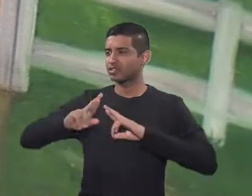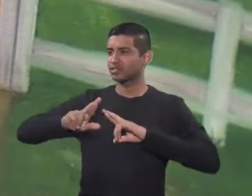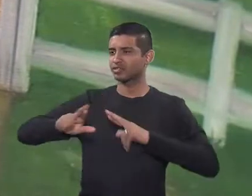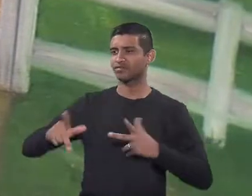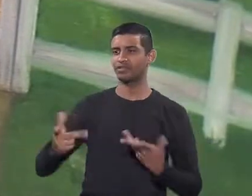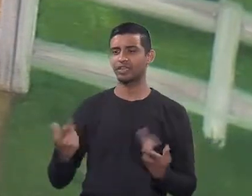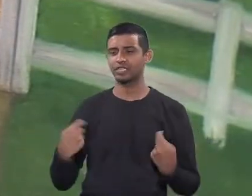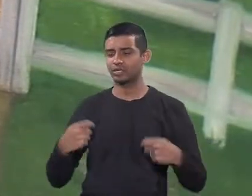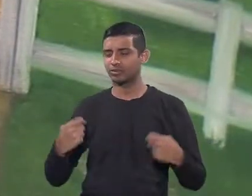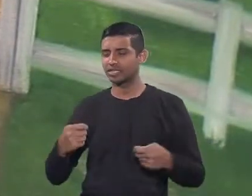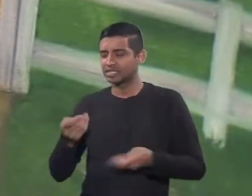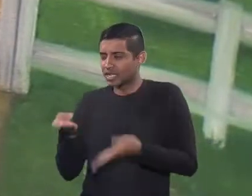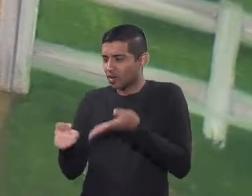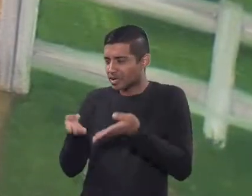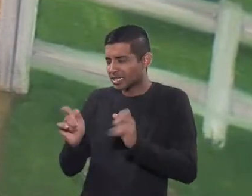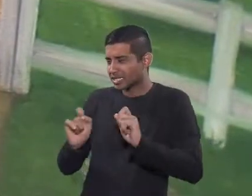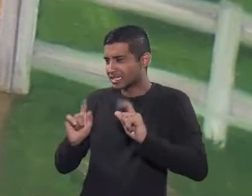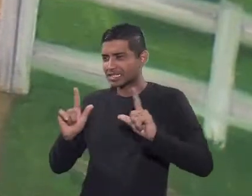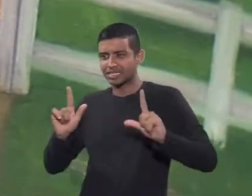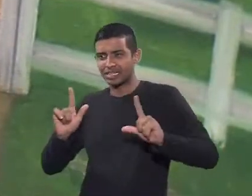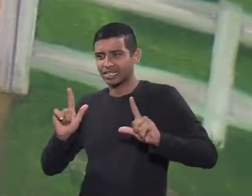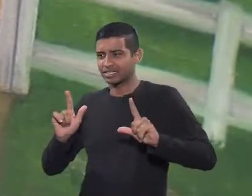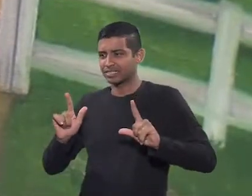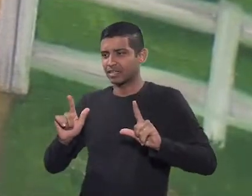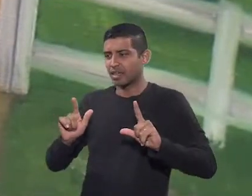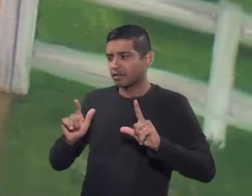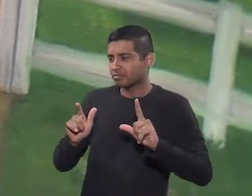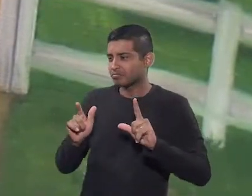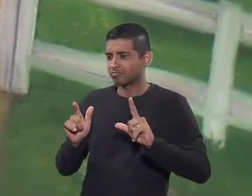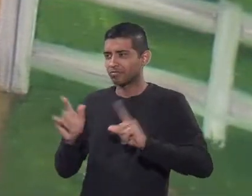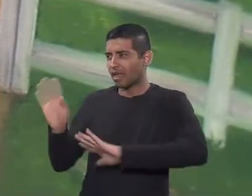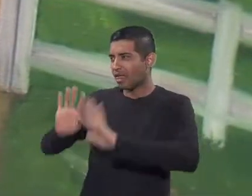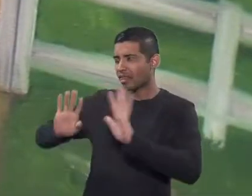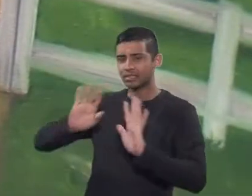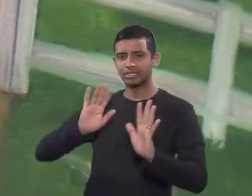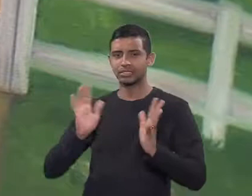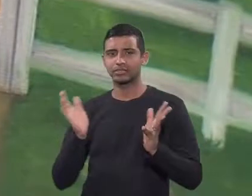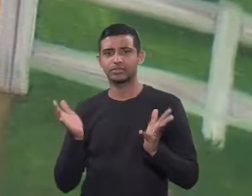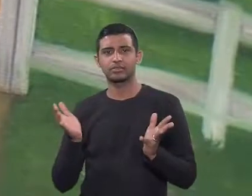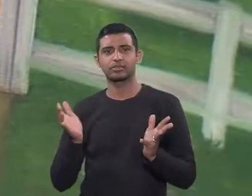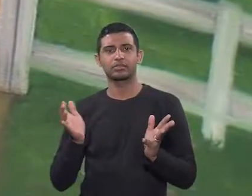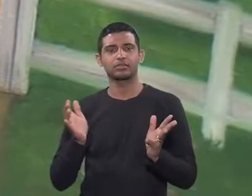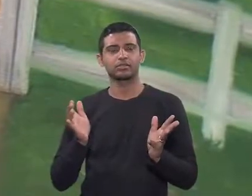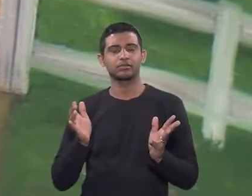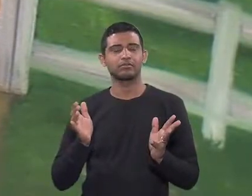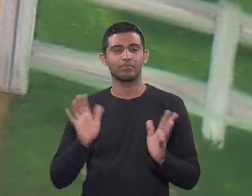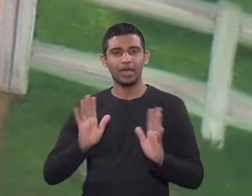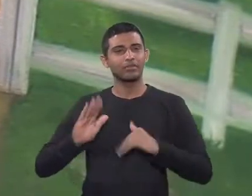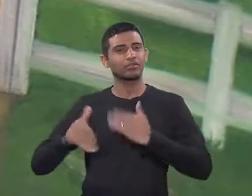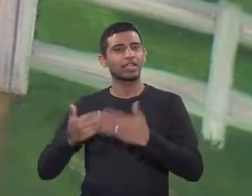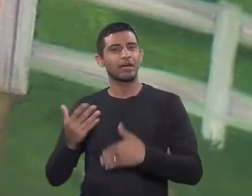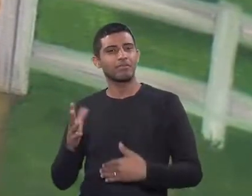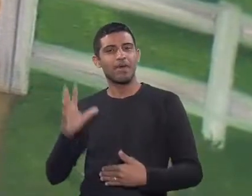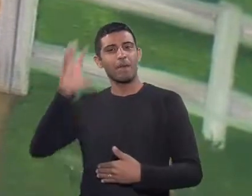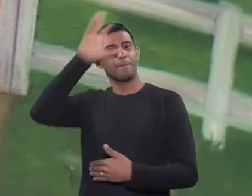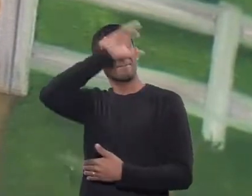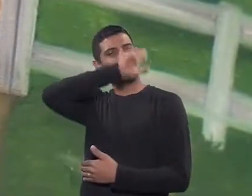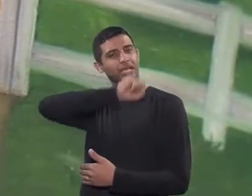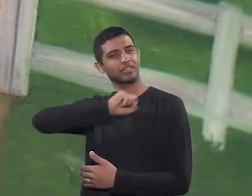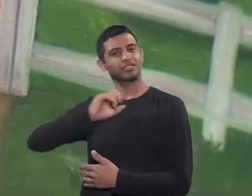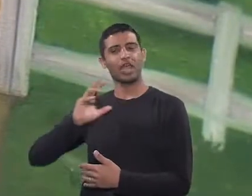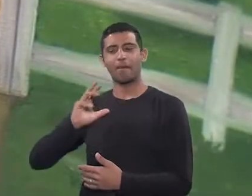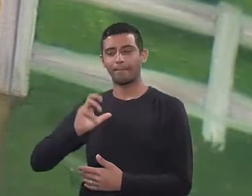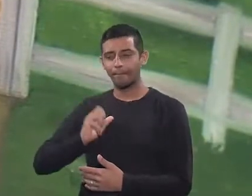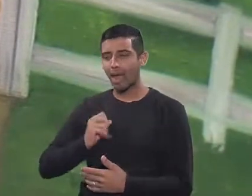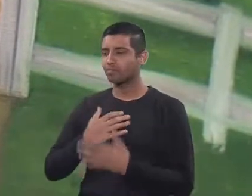diferente, que precisa ter mais cuidados, que exige mais da gente, mas a gente aprende a gostar e a amar. E